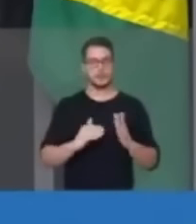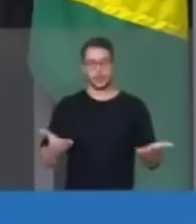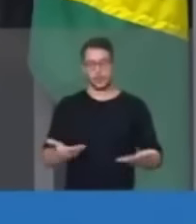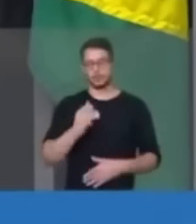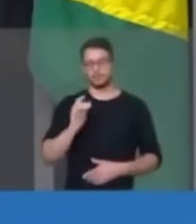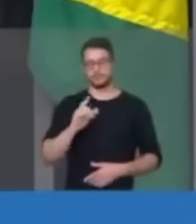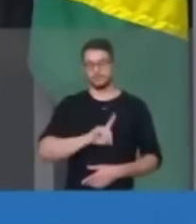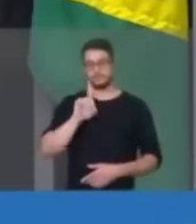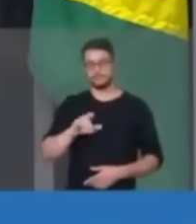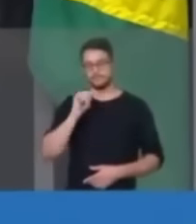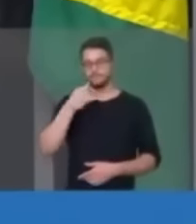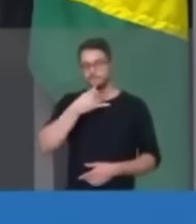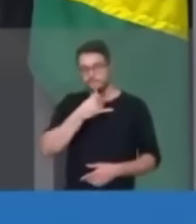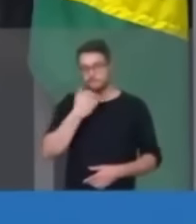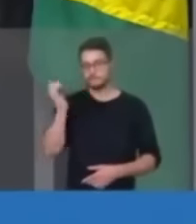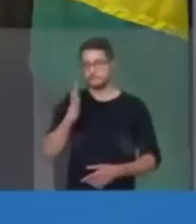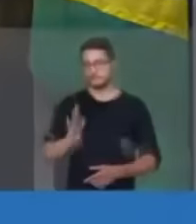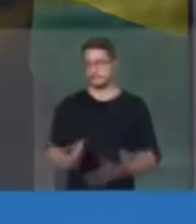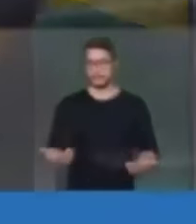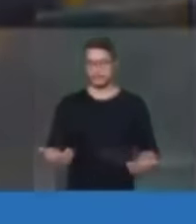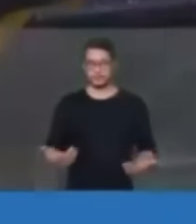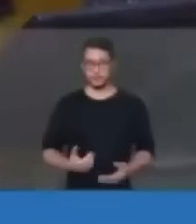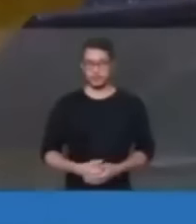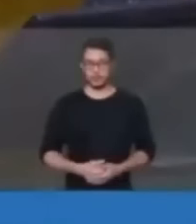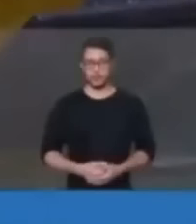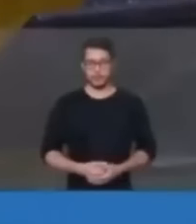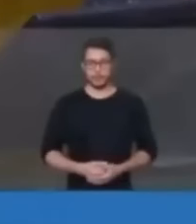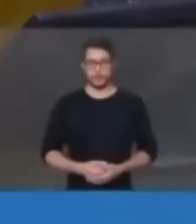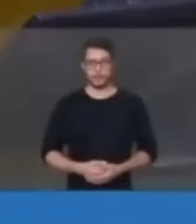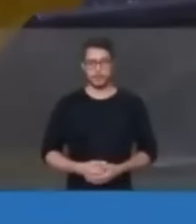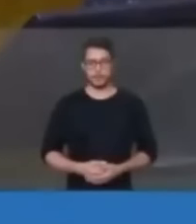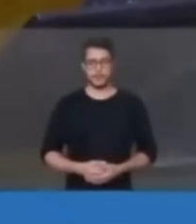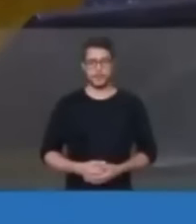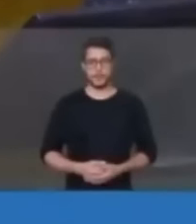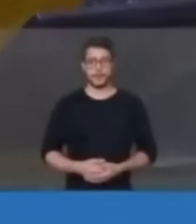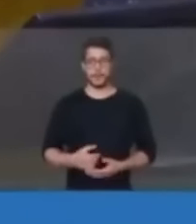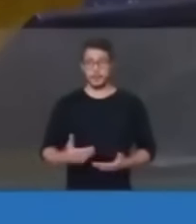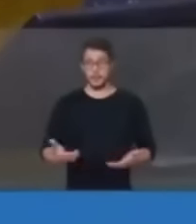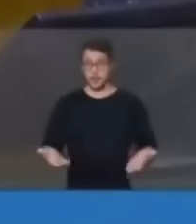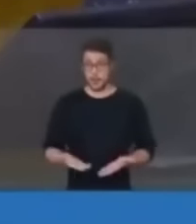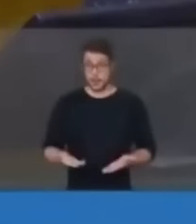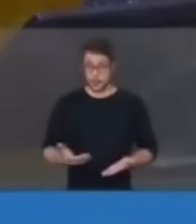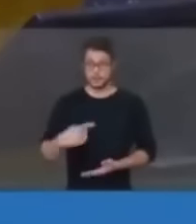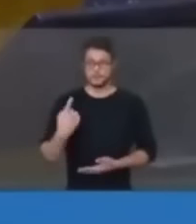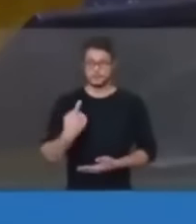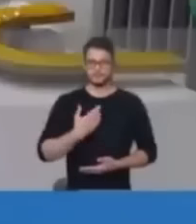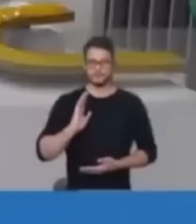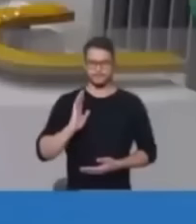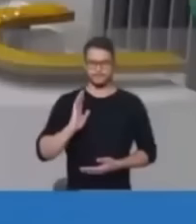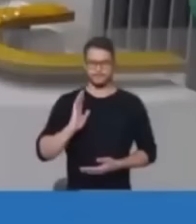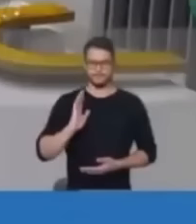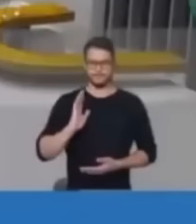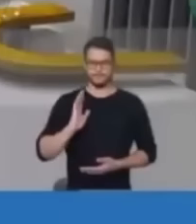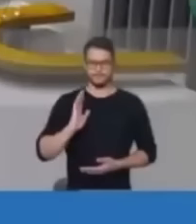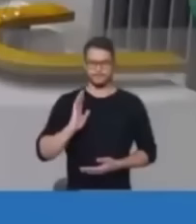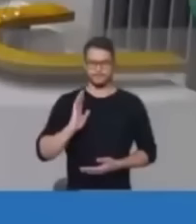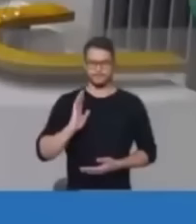Brasil dia muito triste para a posição deste Parlamento Temos visto nessa casa no dia de hoje e outros